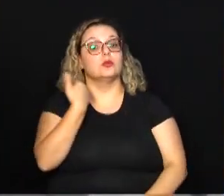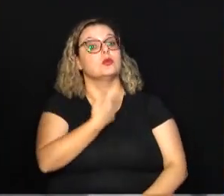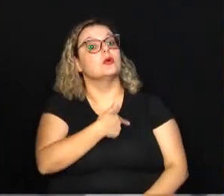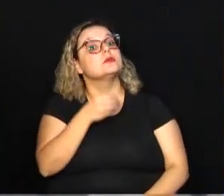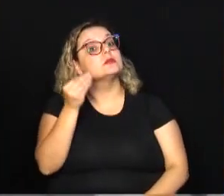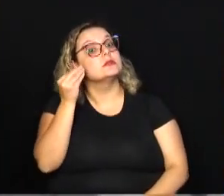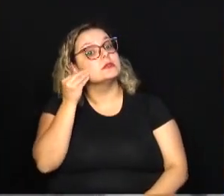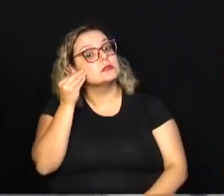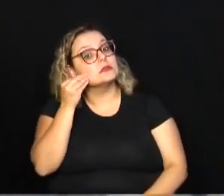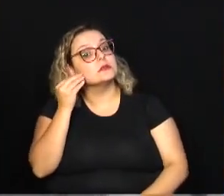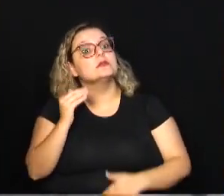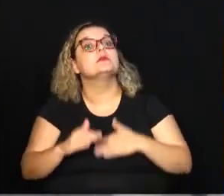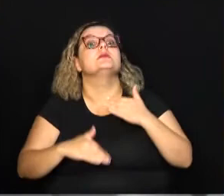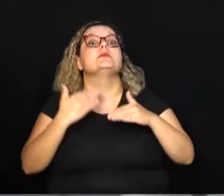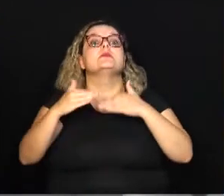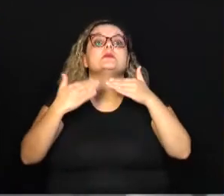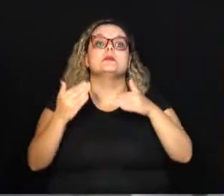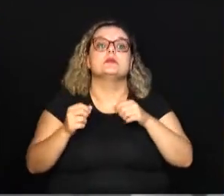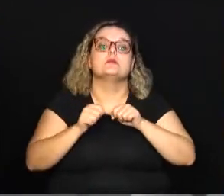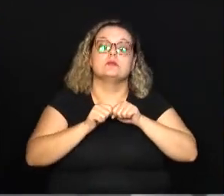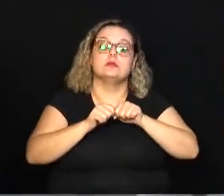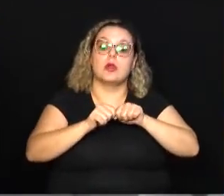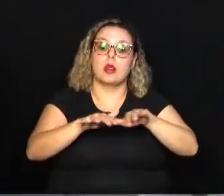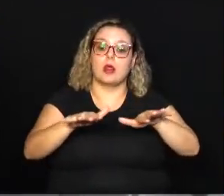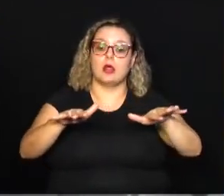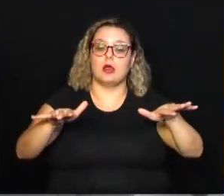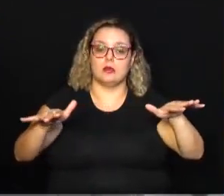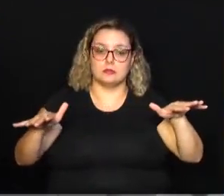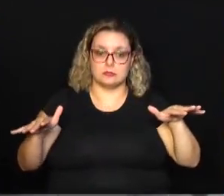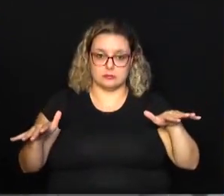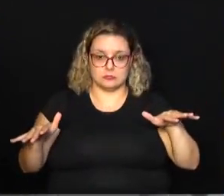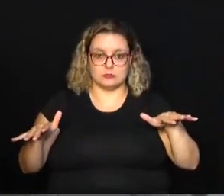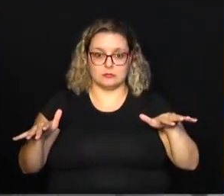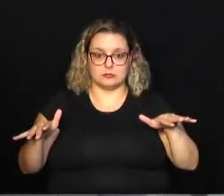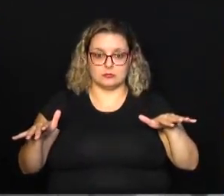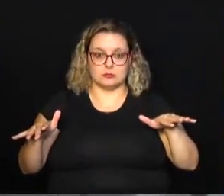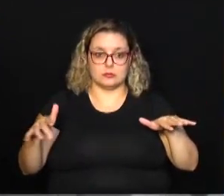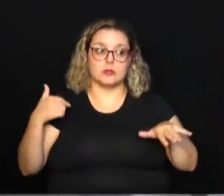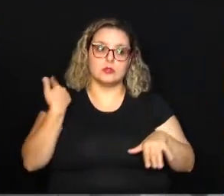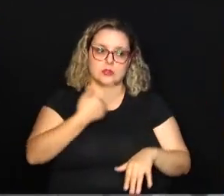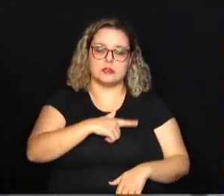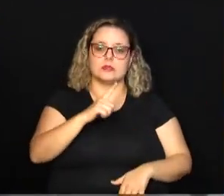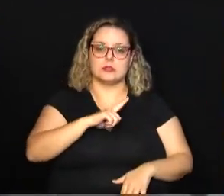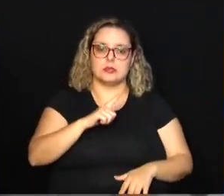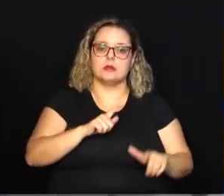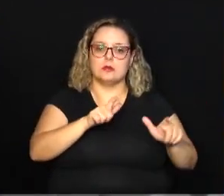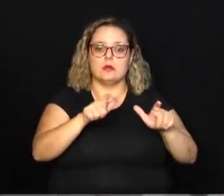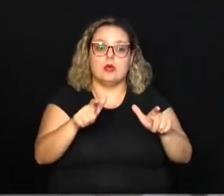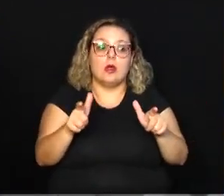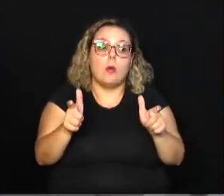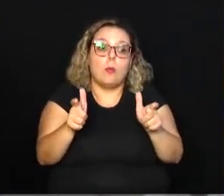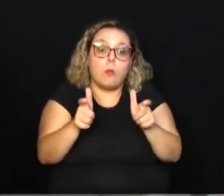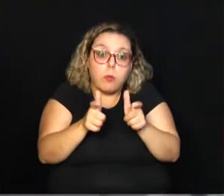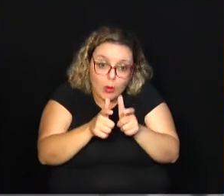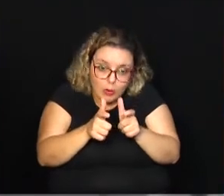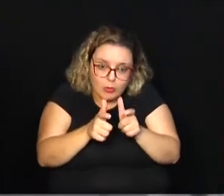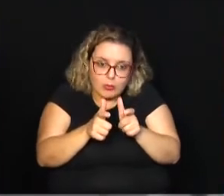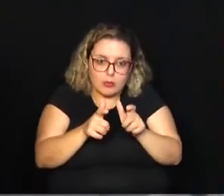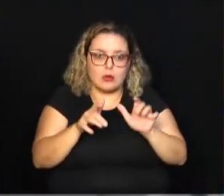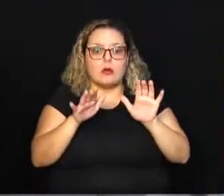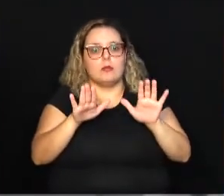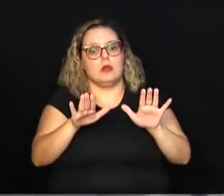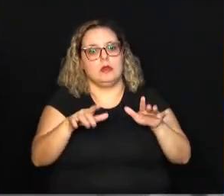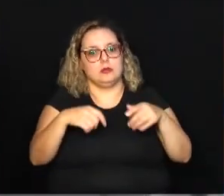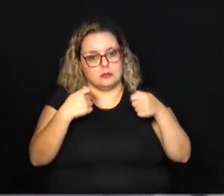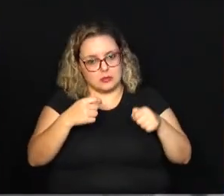construir, criar, ampliar, e ainda nós temos espaços restritos, mas precisamos, mais